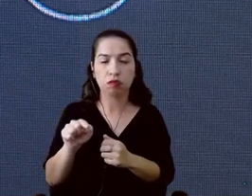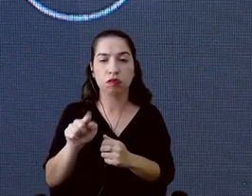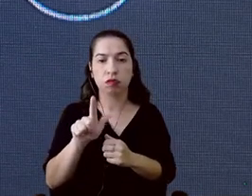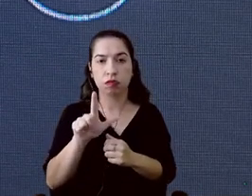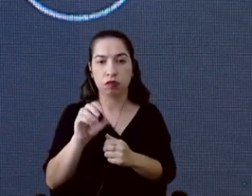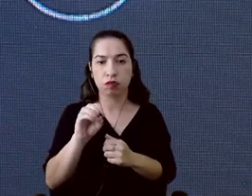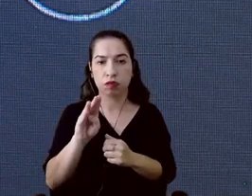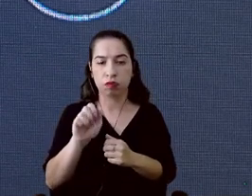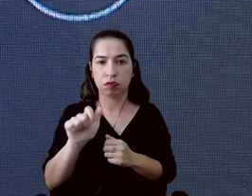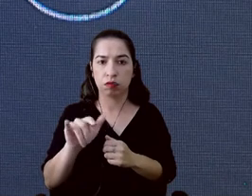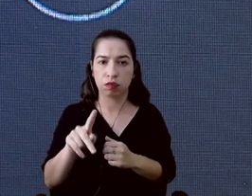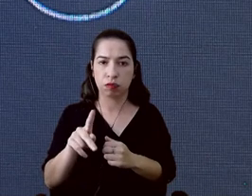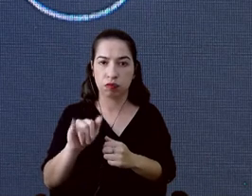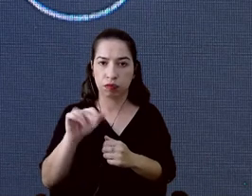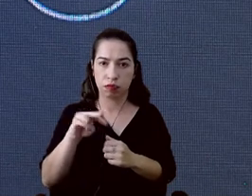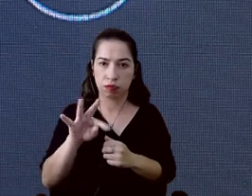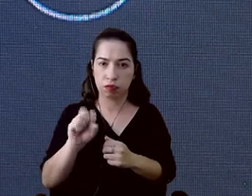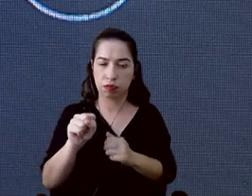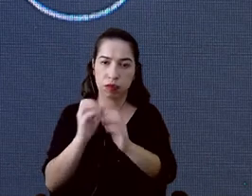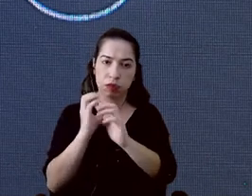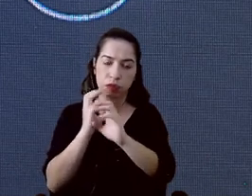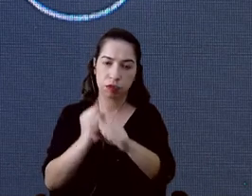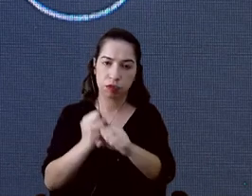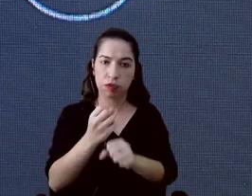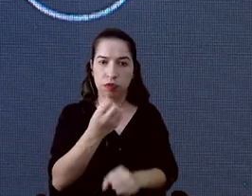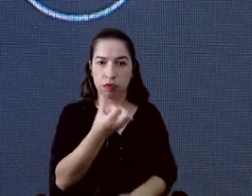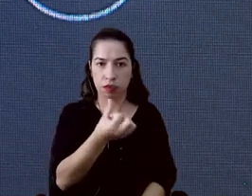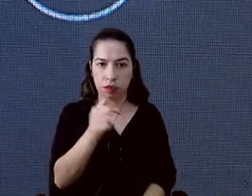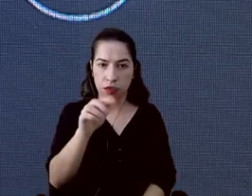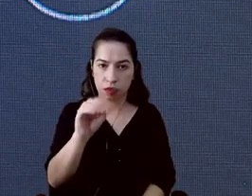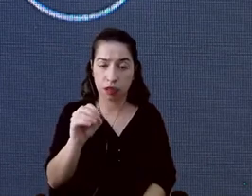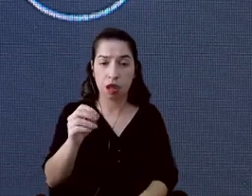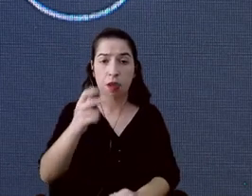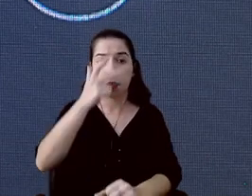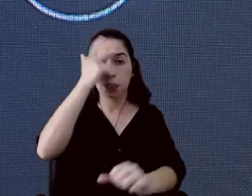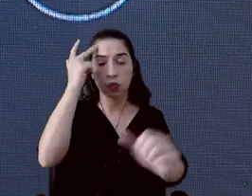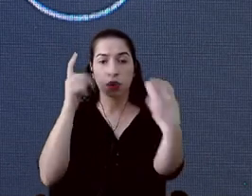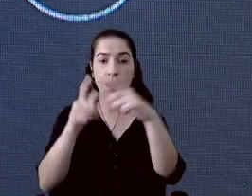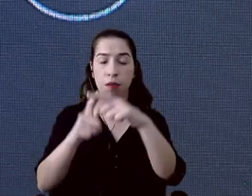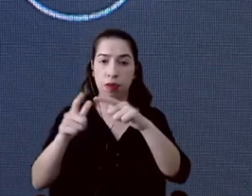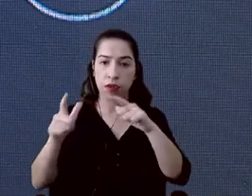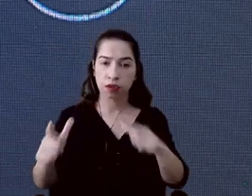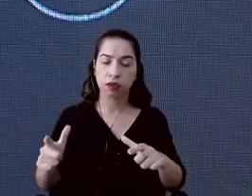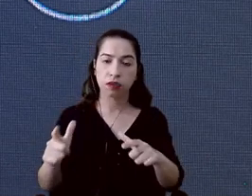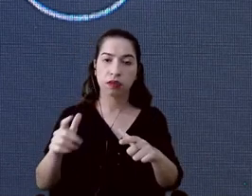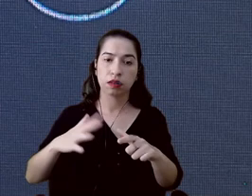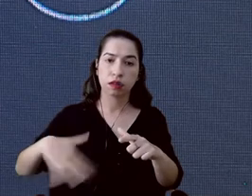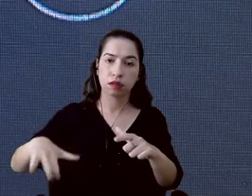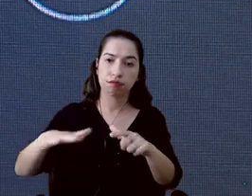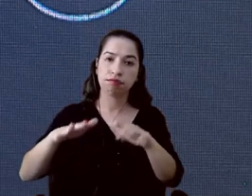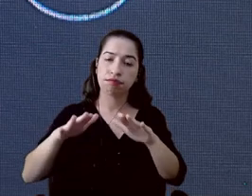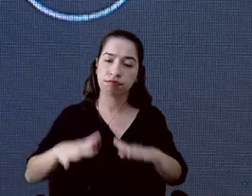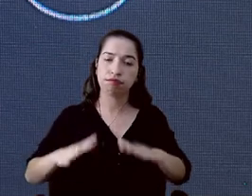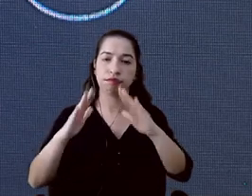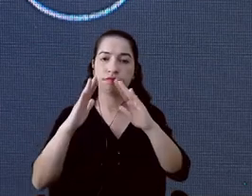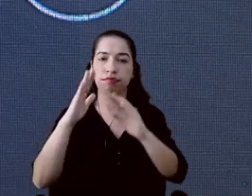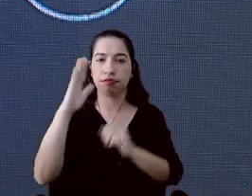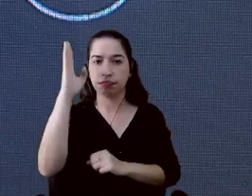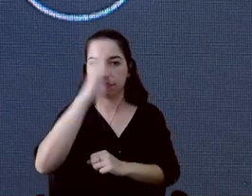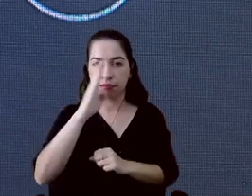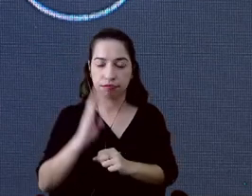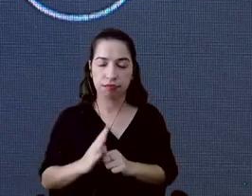670 e a maioria dessas pessoas Fica no Brasil em